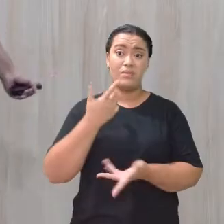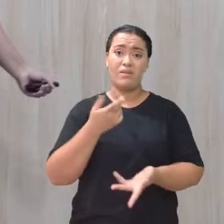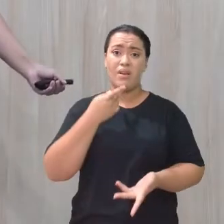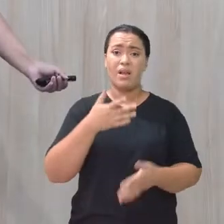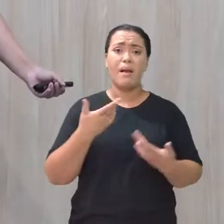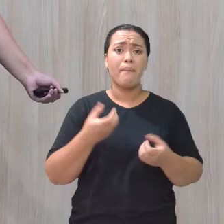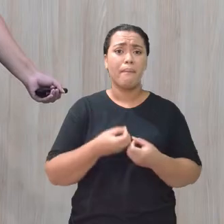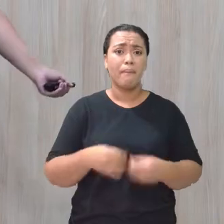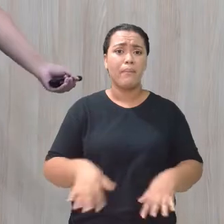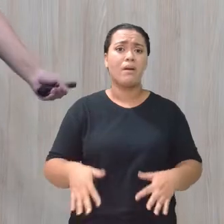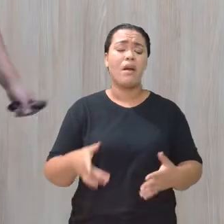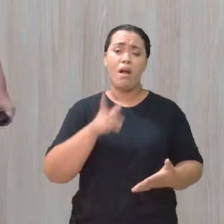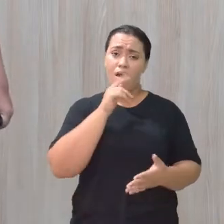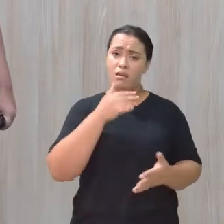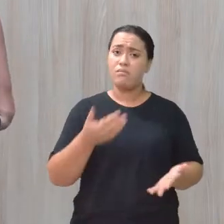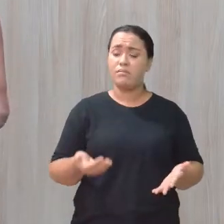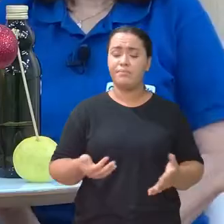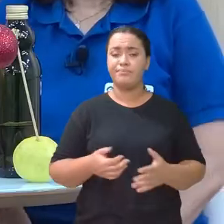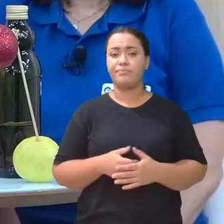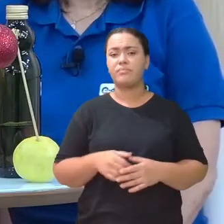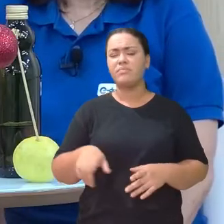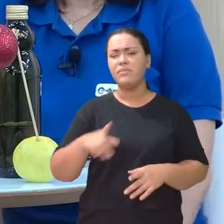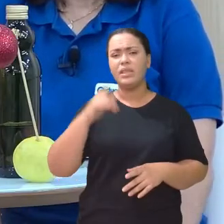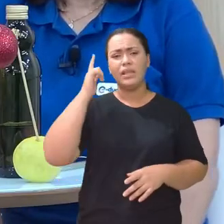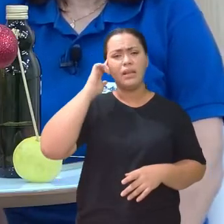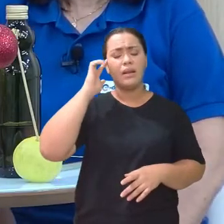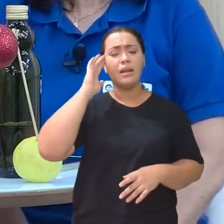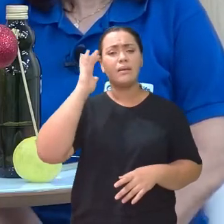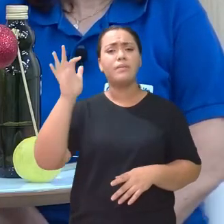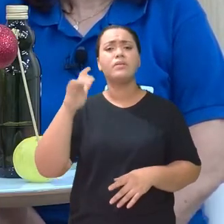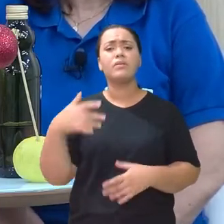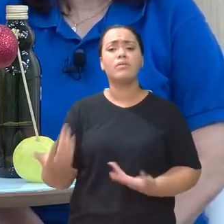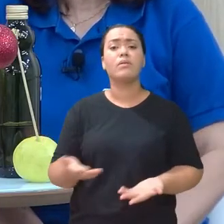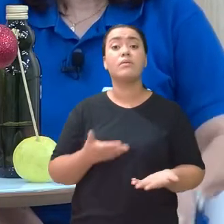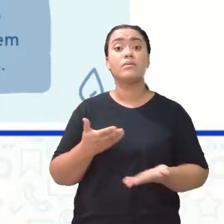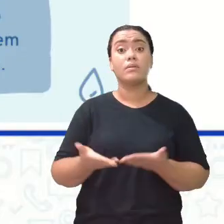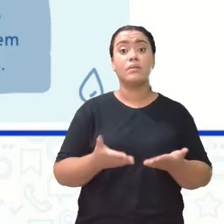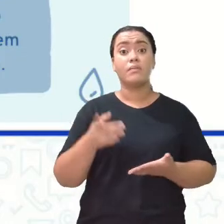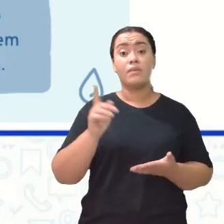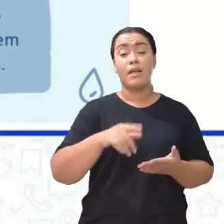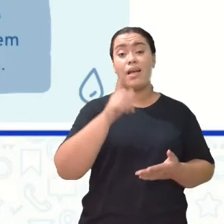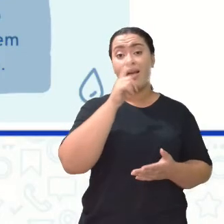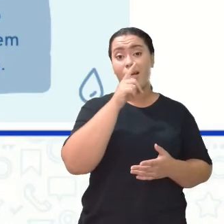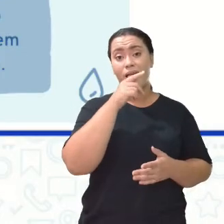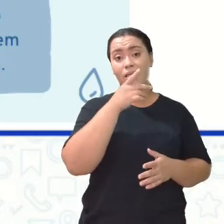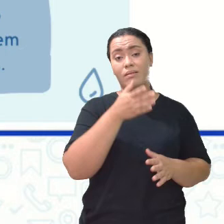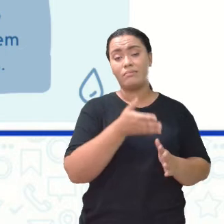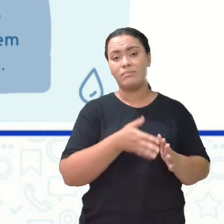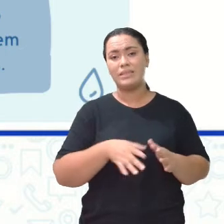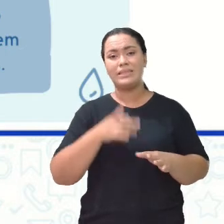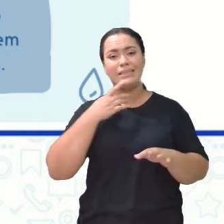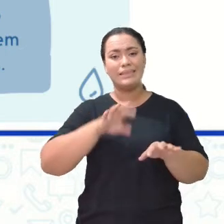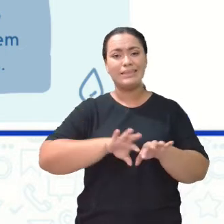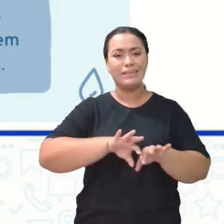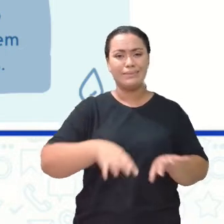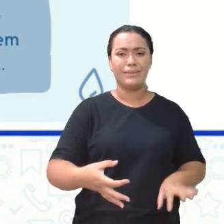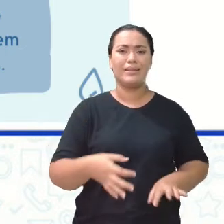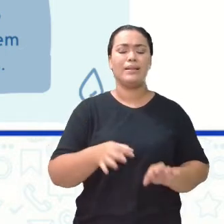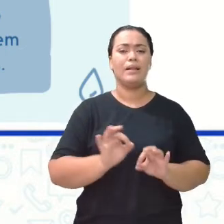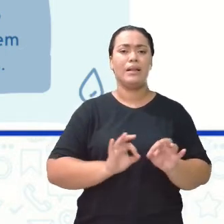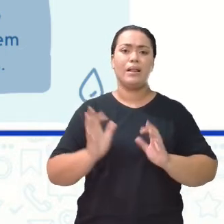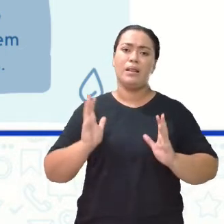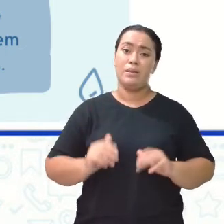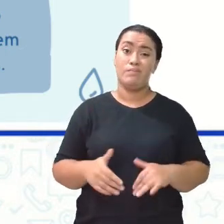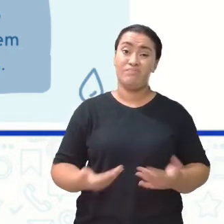perdendo tanta água. E imagina o tratamento pelo qual a água passa até separar isso da água, né? Pois